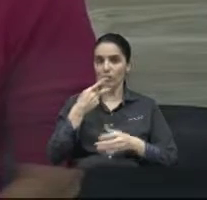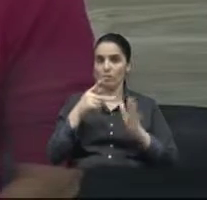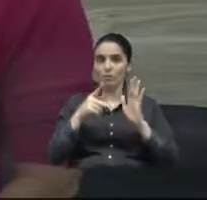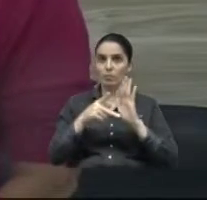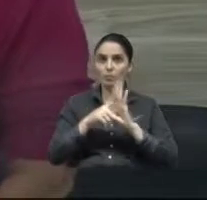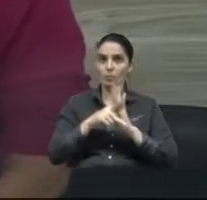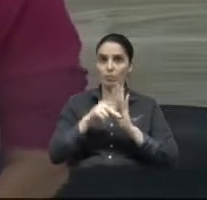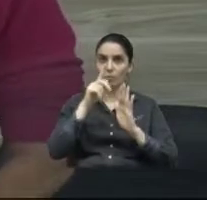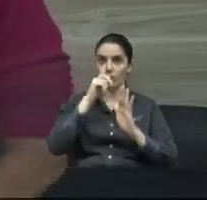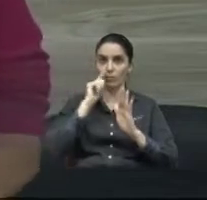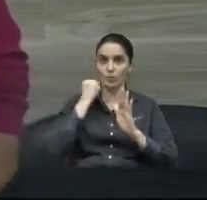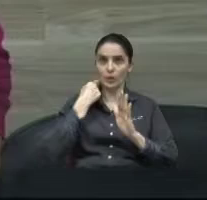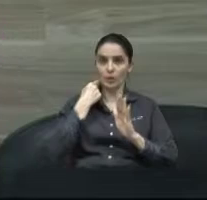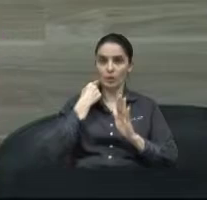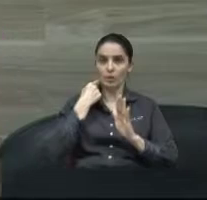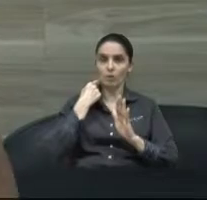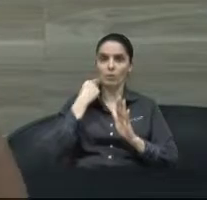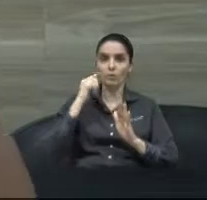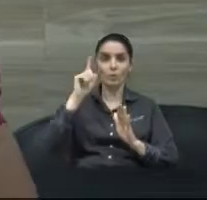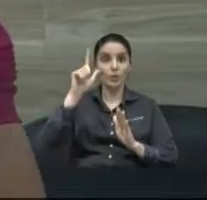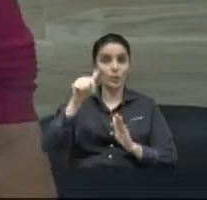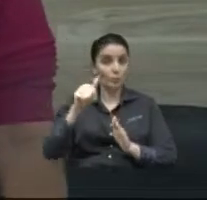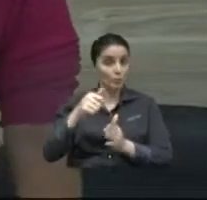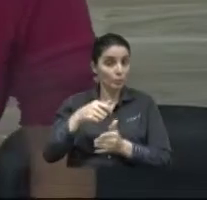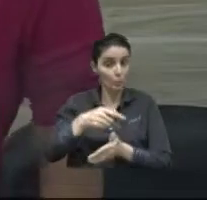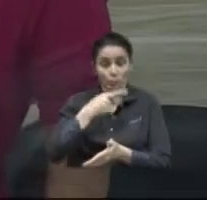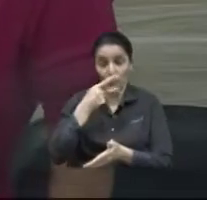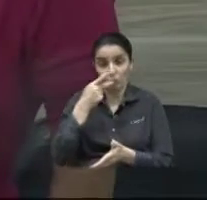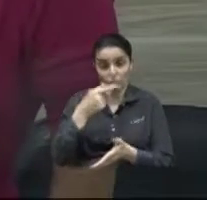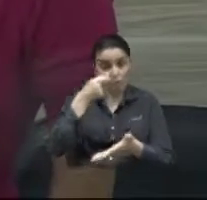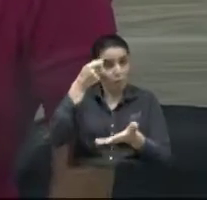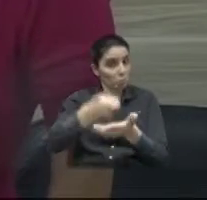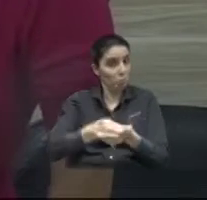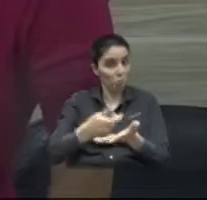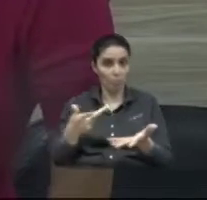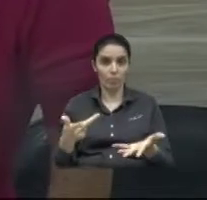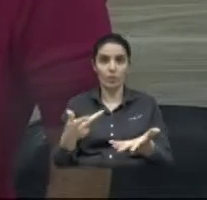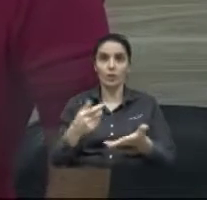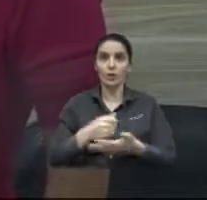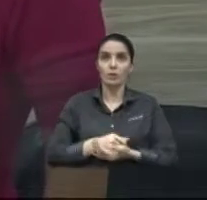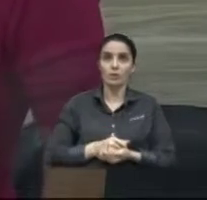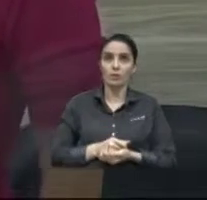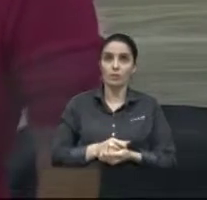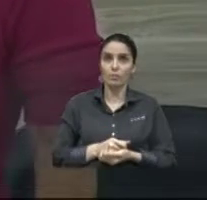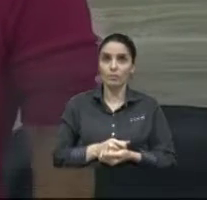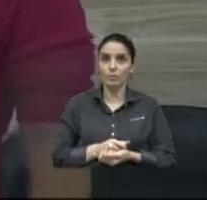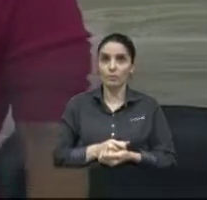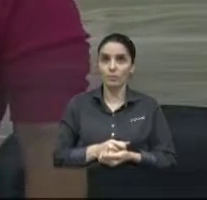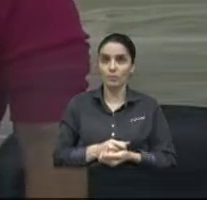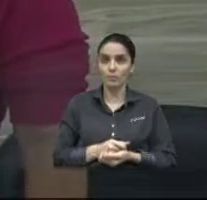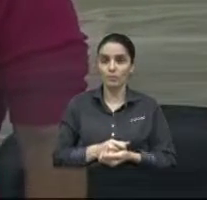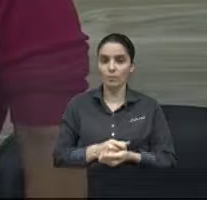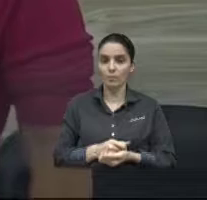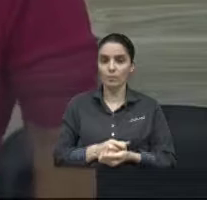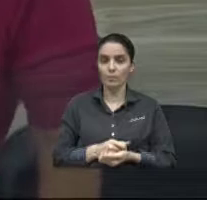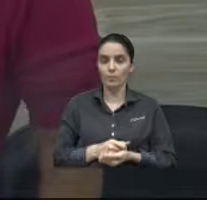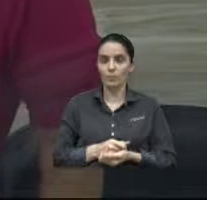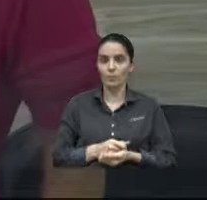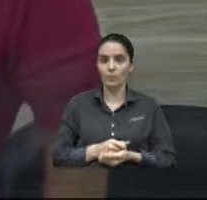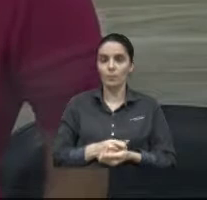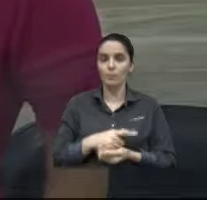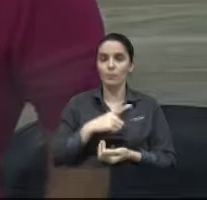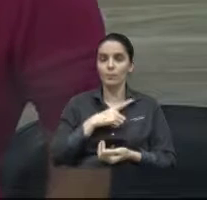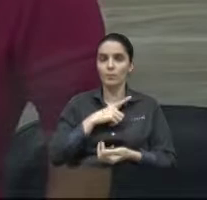faça uma cobrança à minha pessoa, da minha falta de coerência de pensamento. Houve um